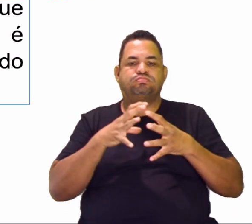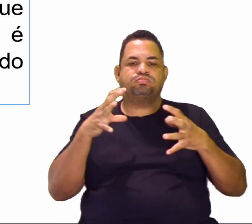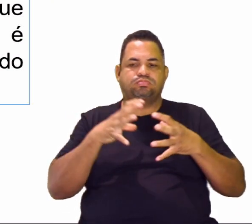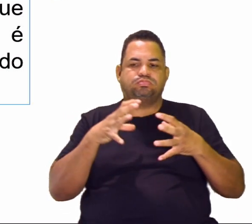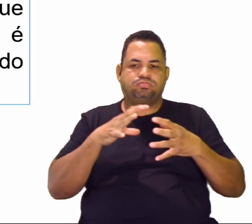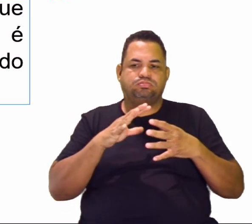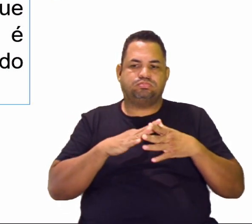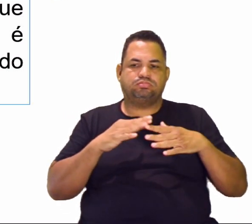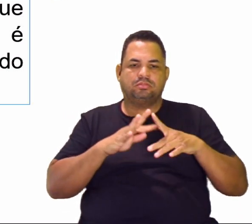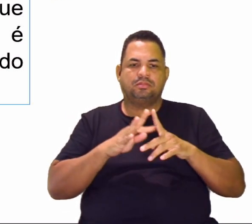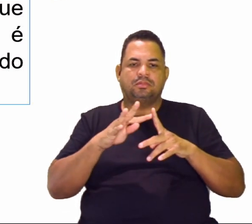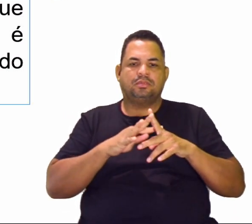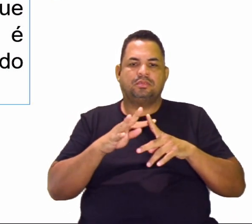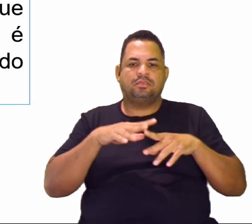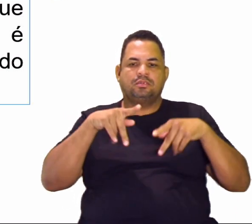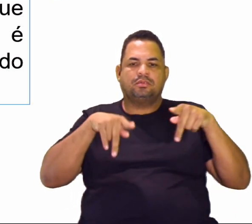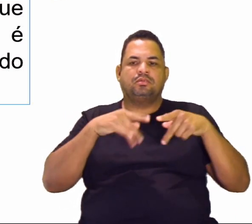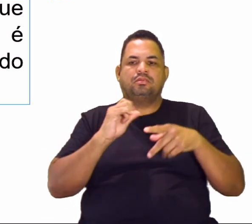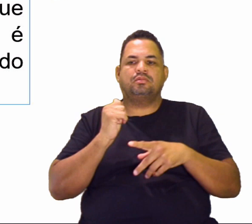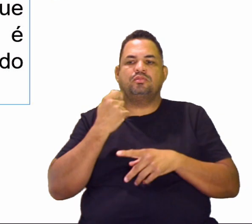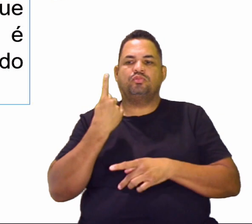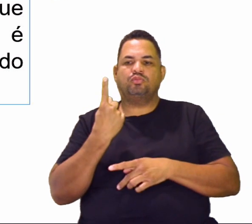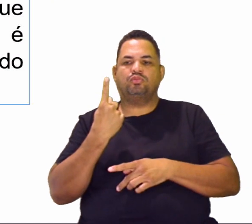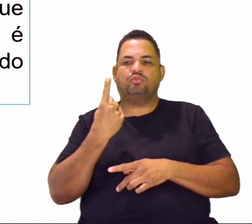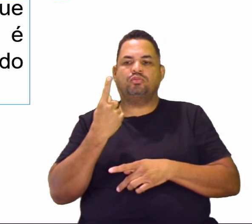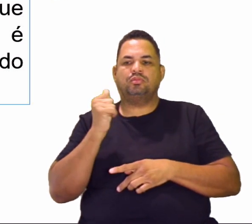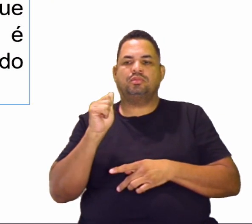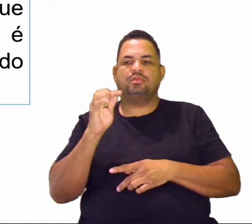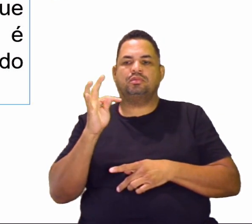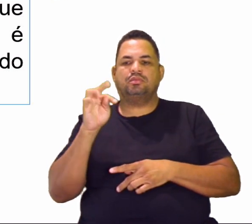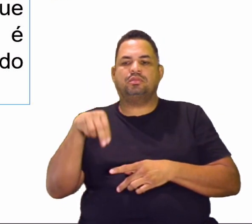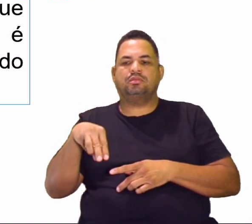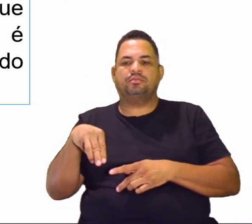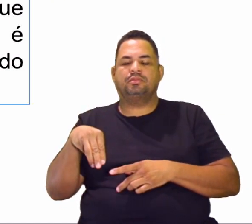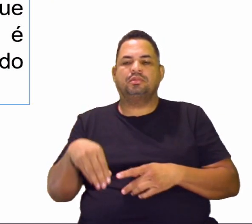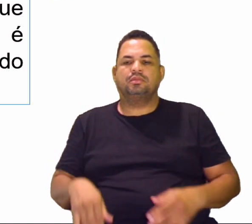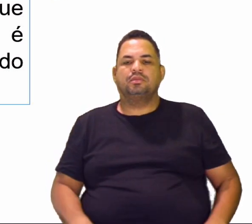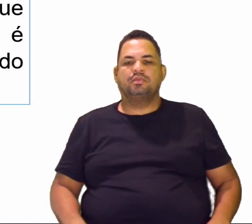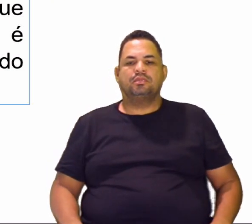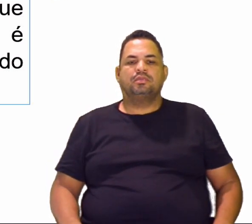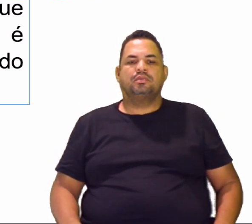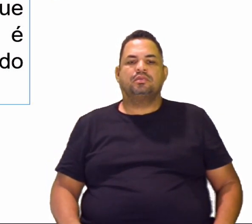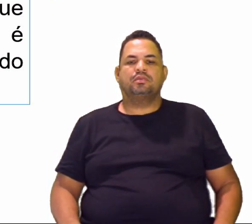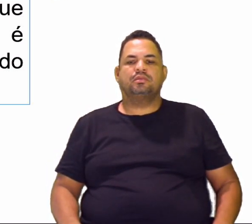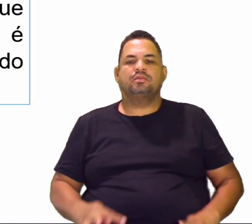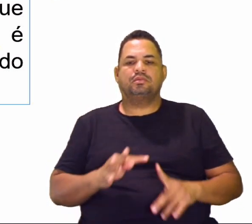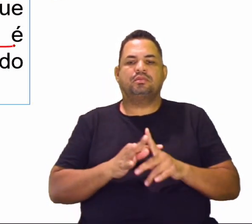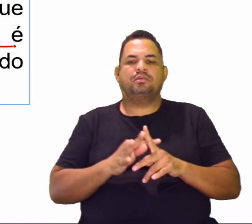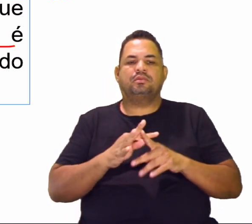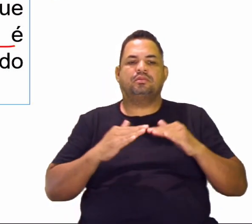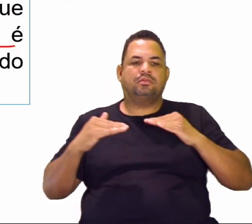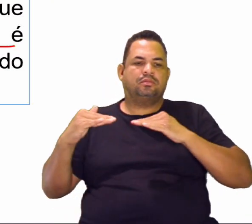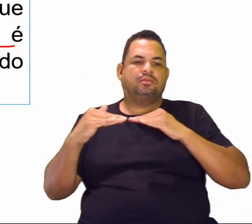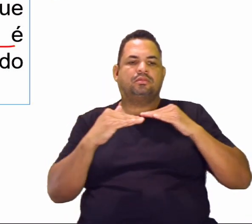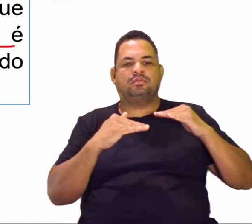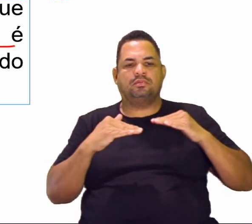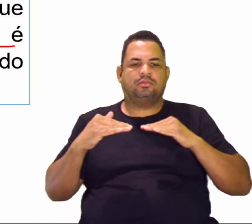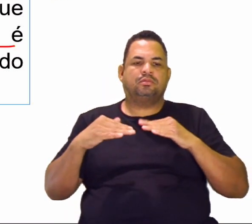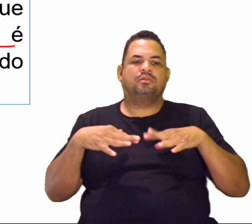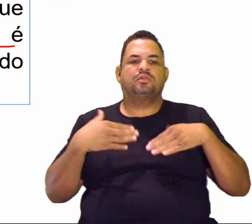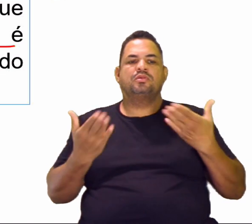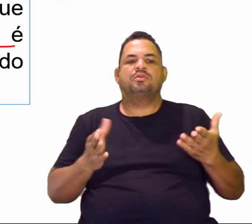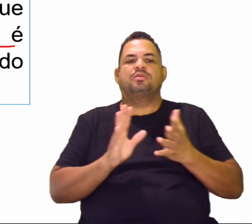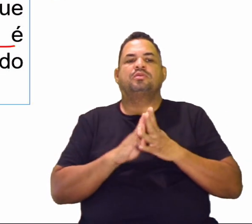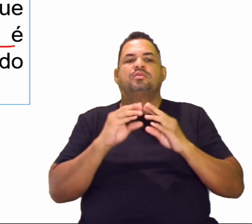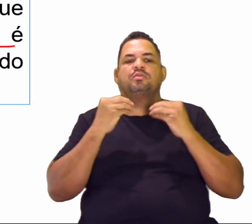eu falo popularmente um ATM. Então, e a temperatura padrão, quando